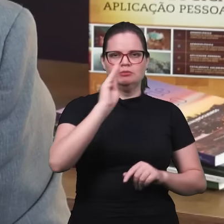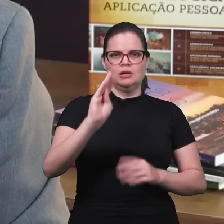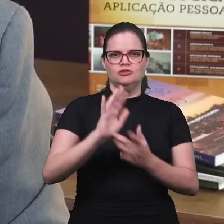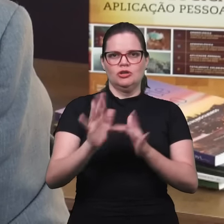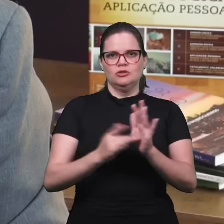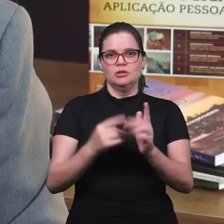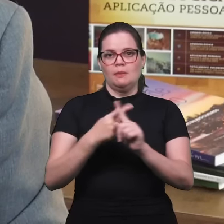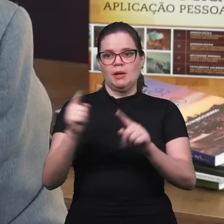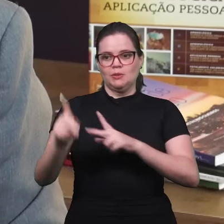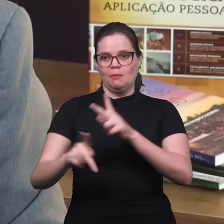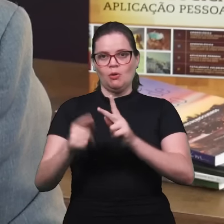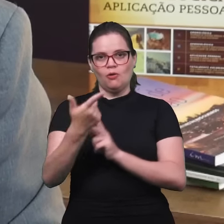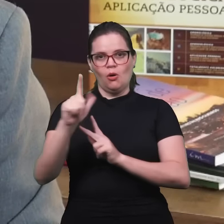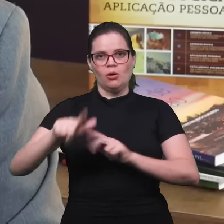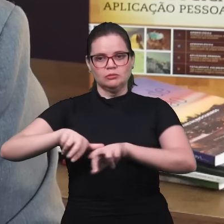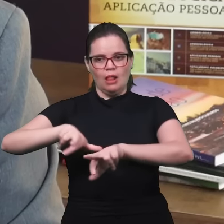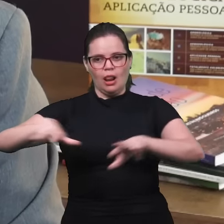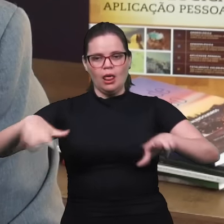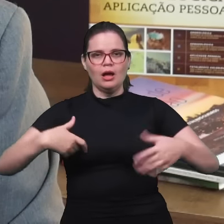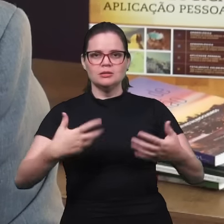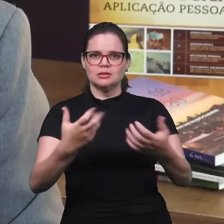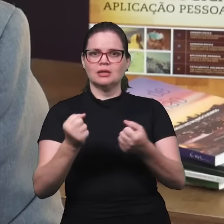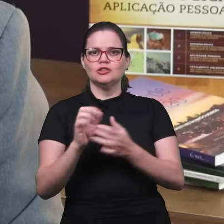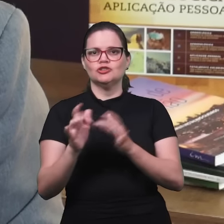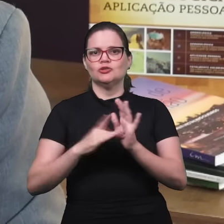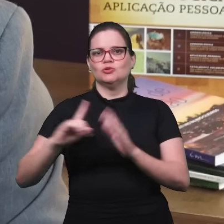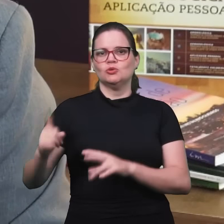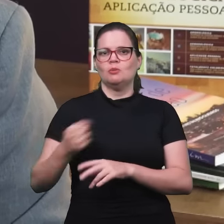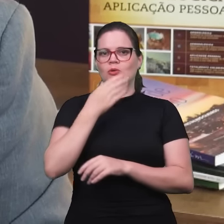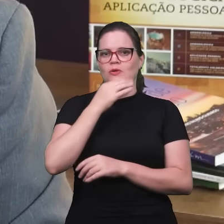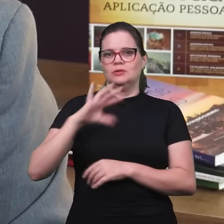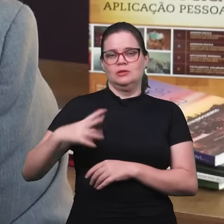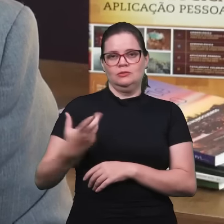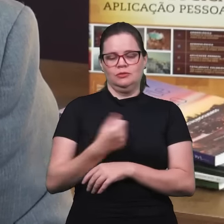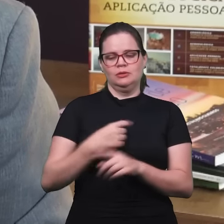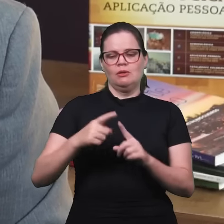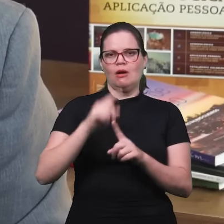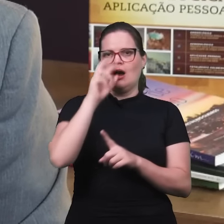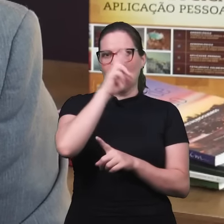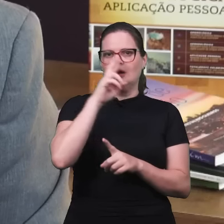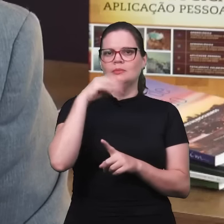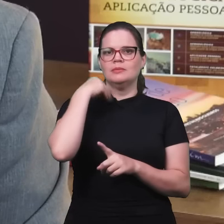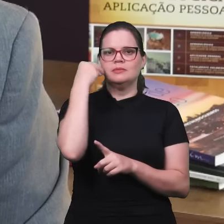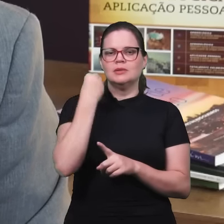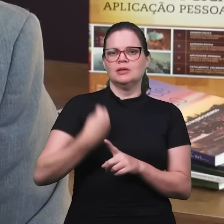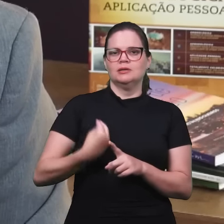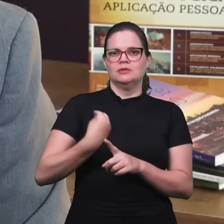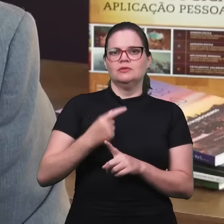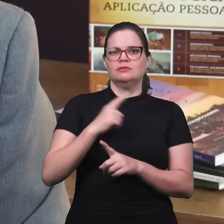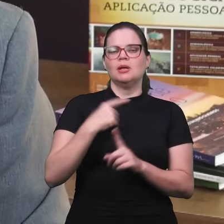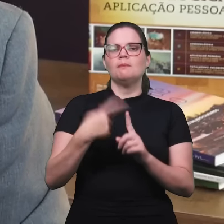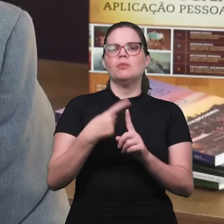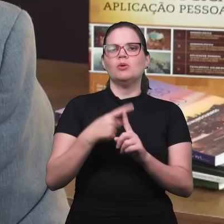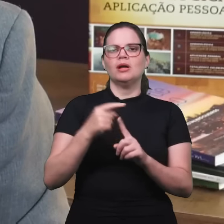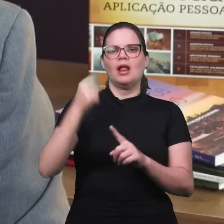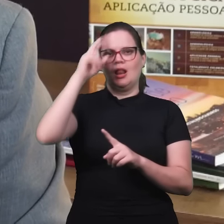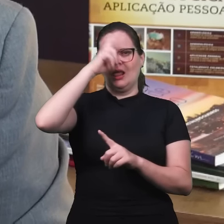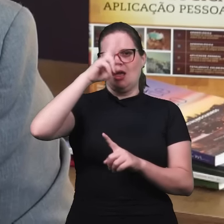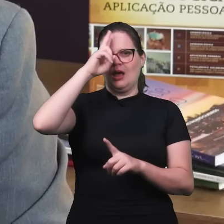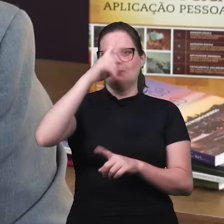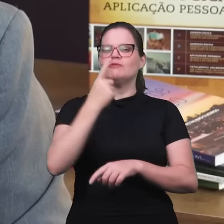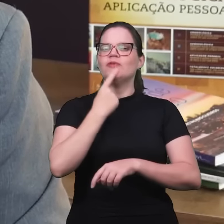né, ela vive essa experiência porque com um fio de escarlate, né, que aponta profeticamente também para o sangue de Jesus,